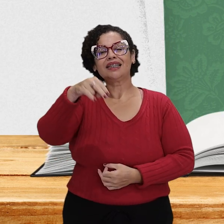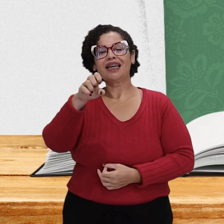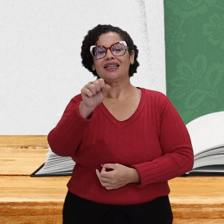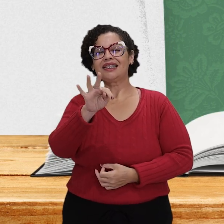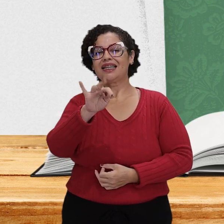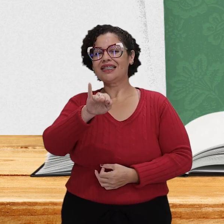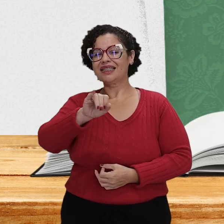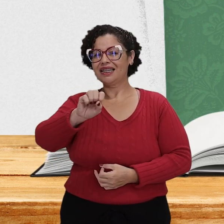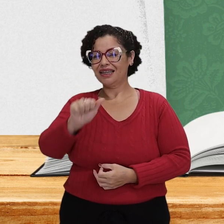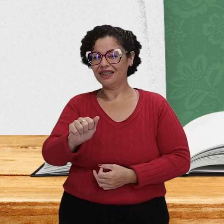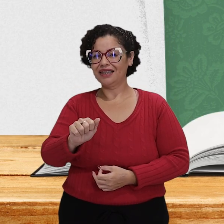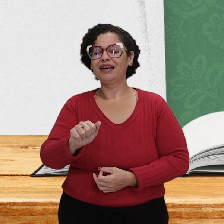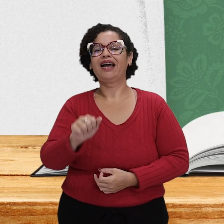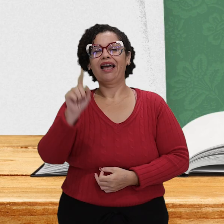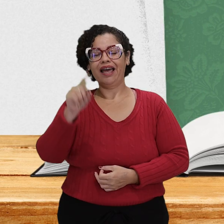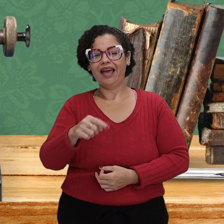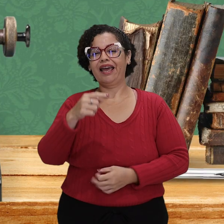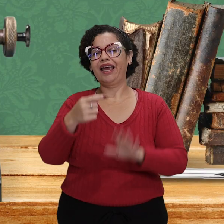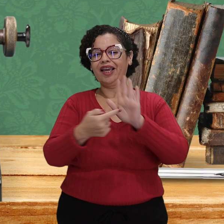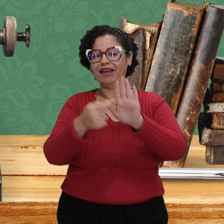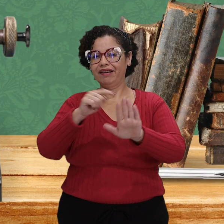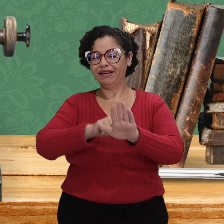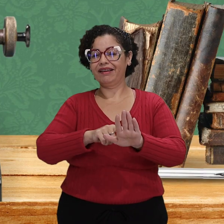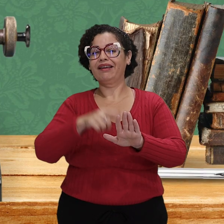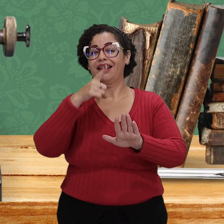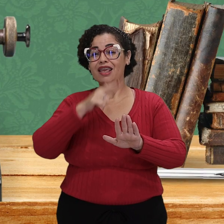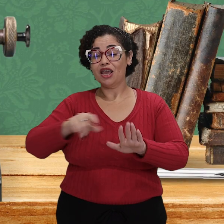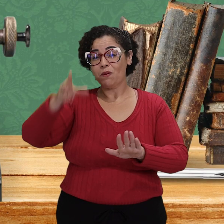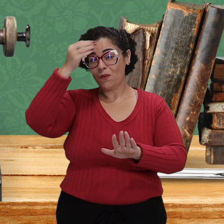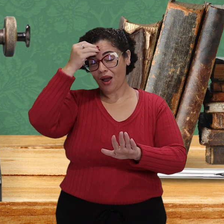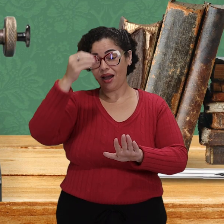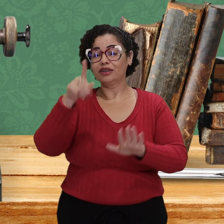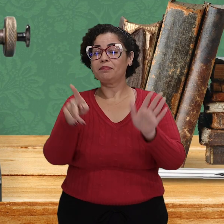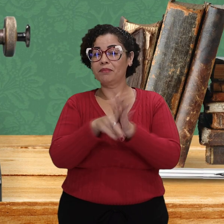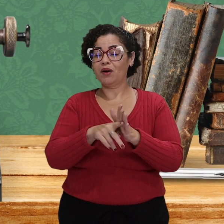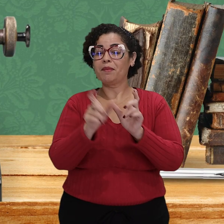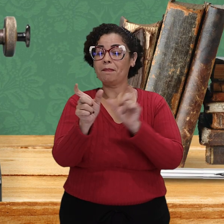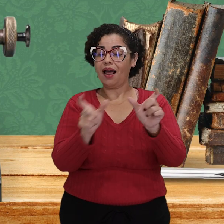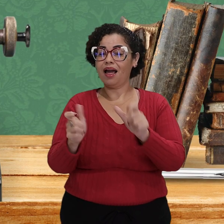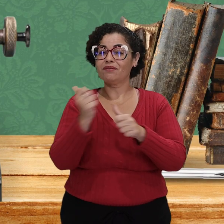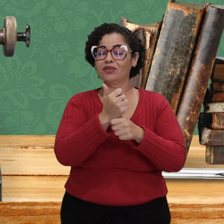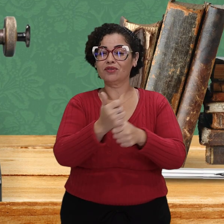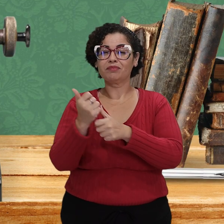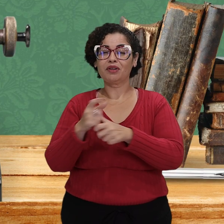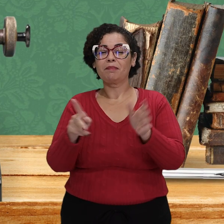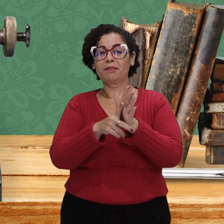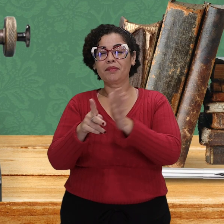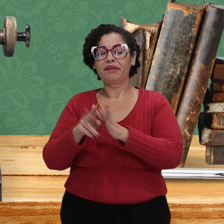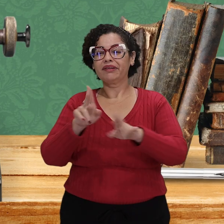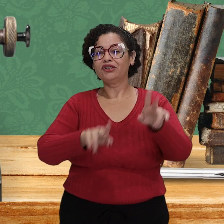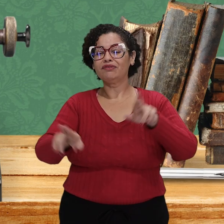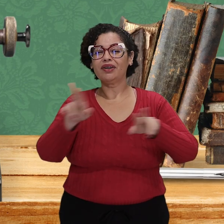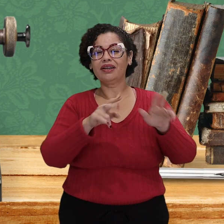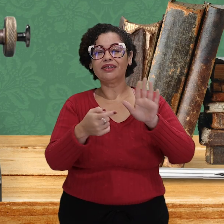sinestesia. A sinestesia é uma figura de linguagem que consiste na associação de palavras